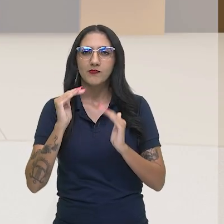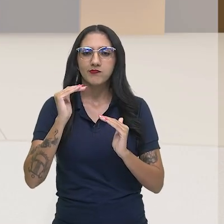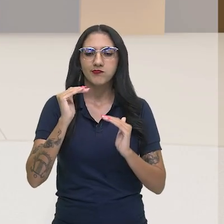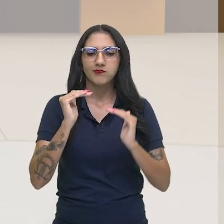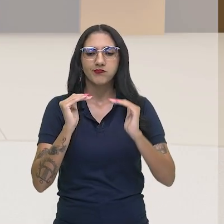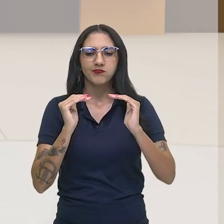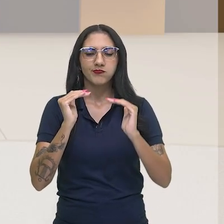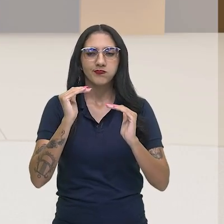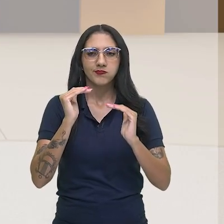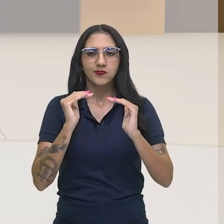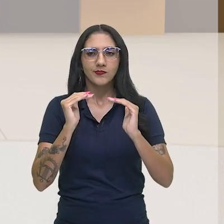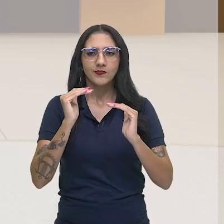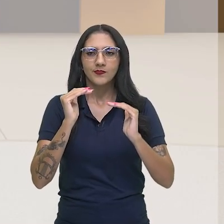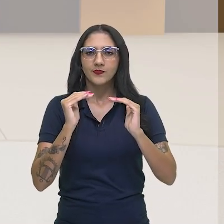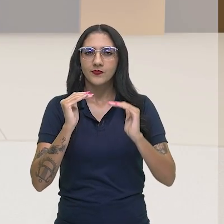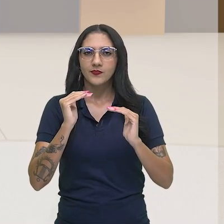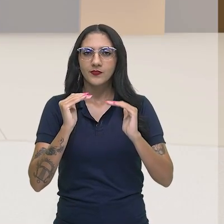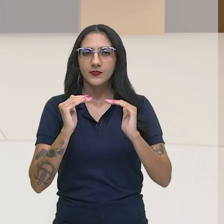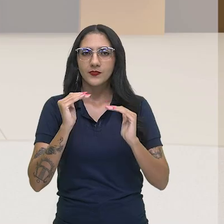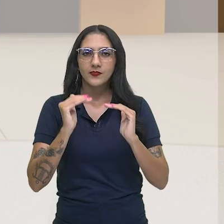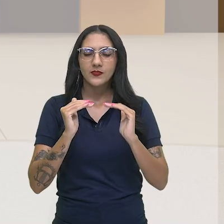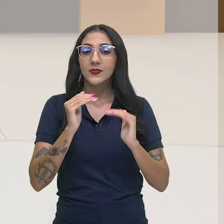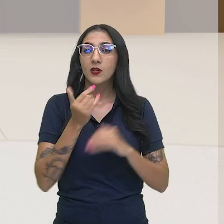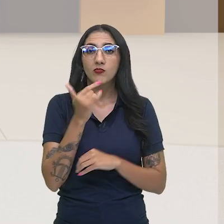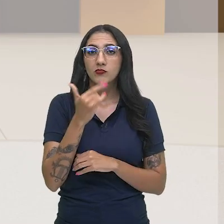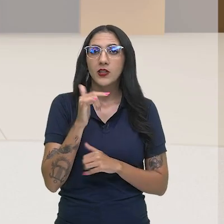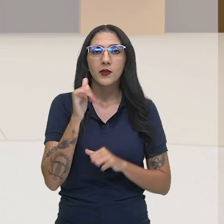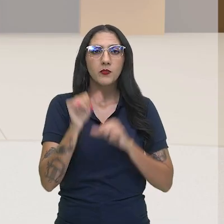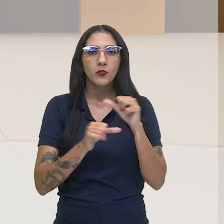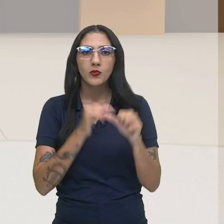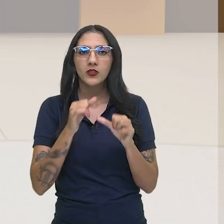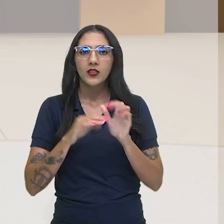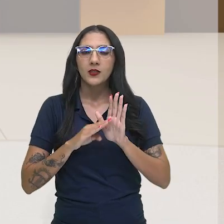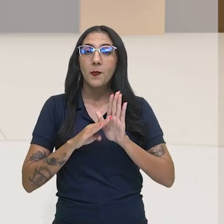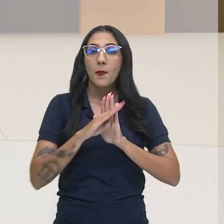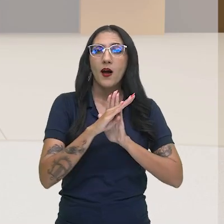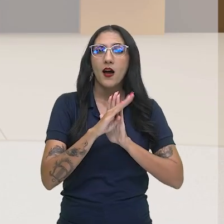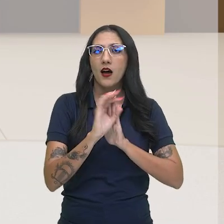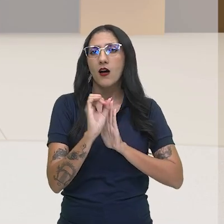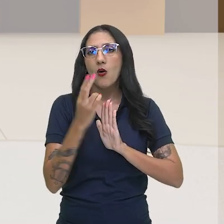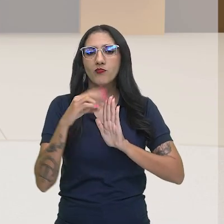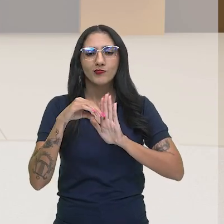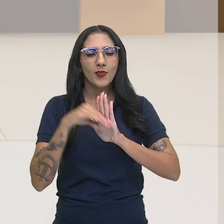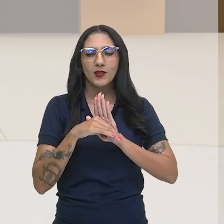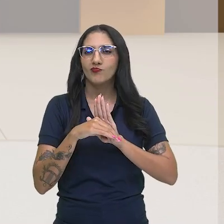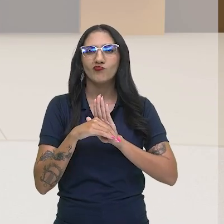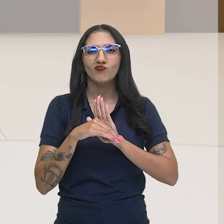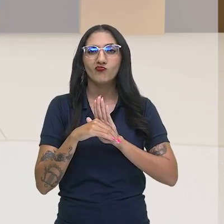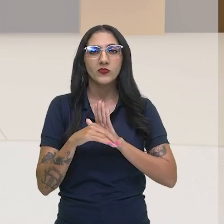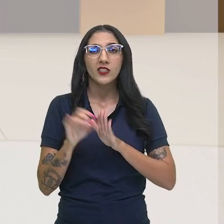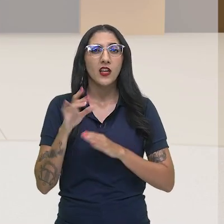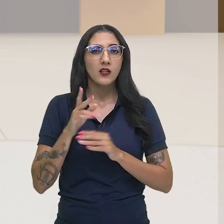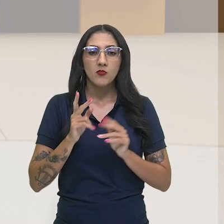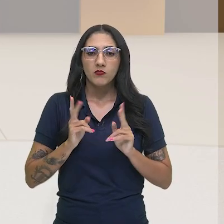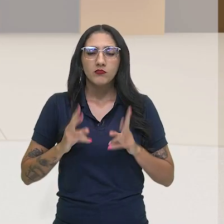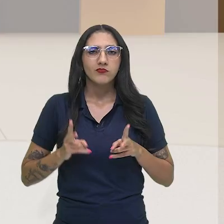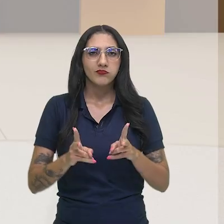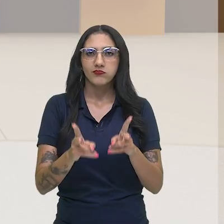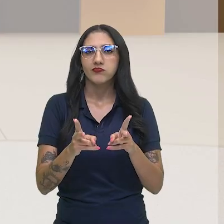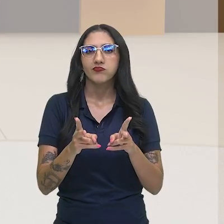há uma... Não significa que teve uma mudança, mas que está ali